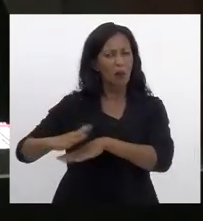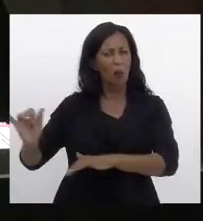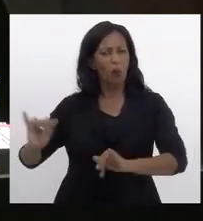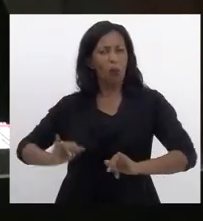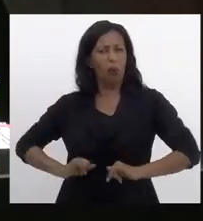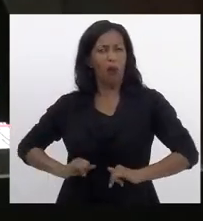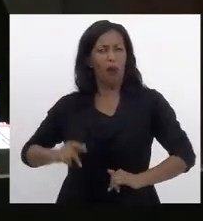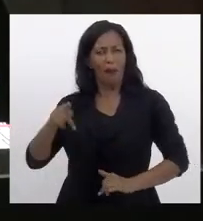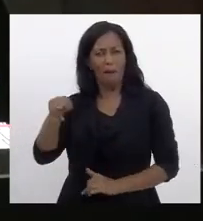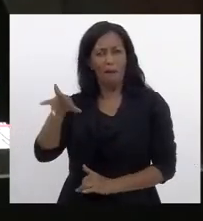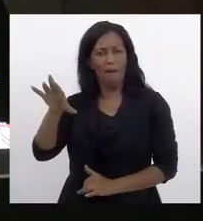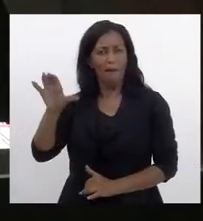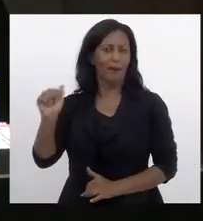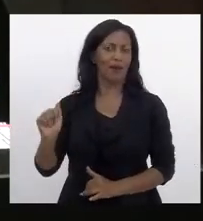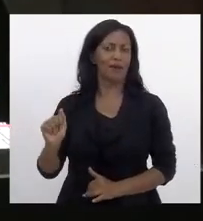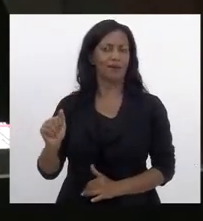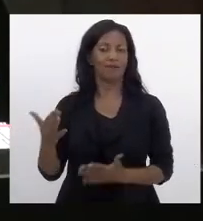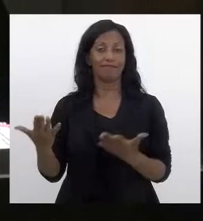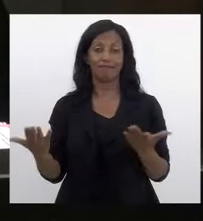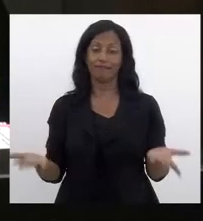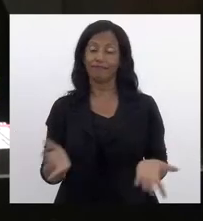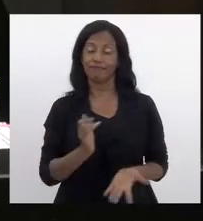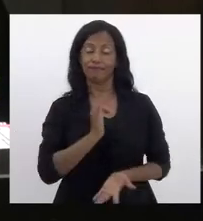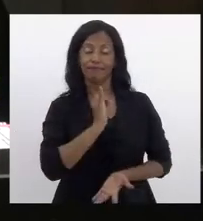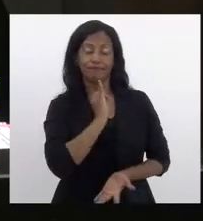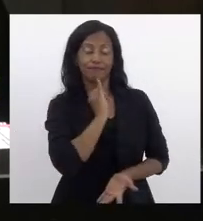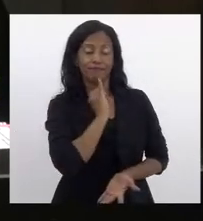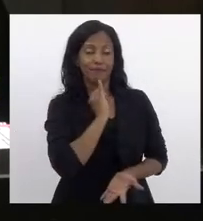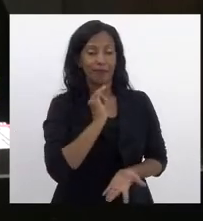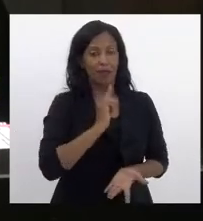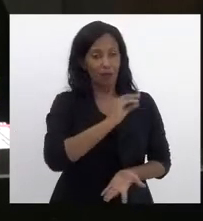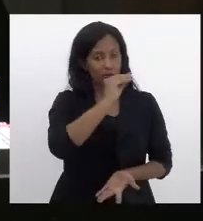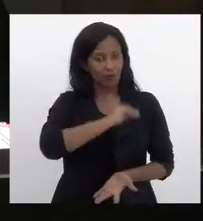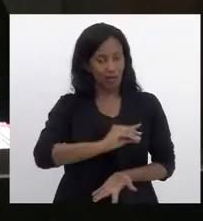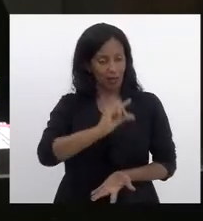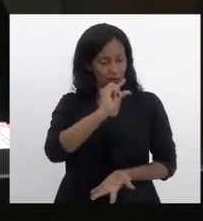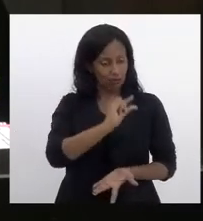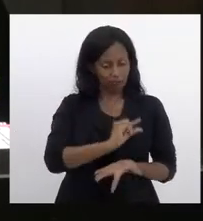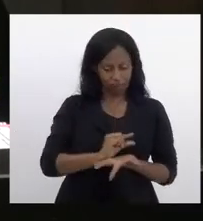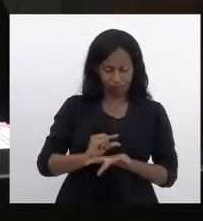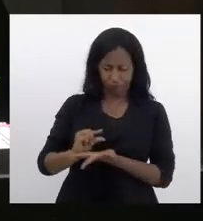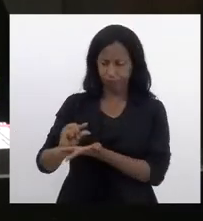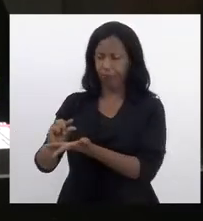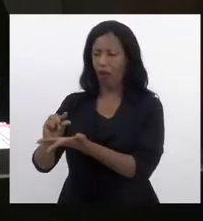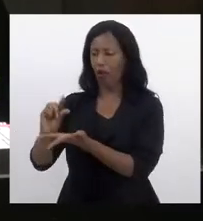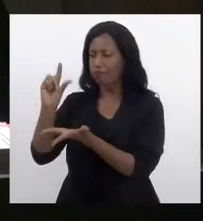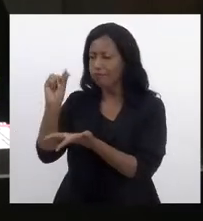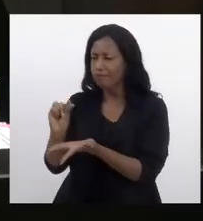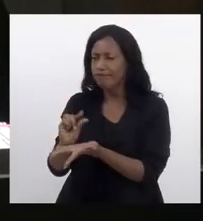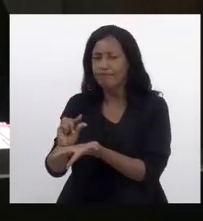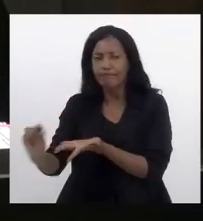o praça, mas infelizmente é o que menos recebe. Então eu entrei com emendas para que realmente venha